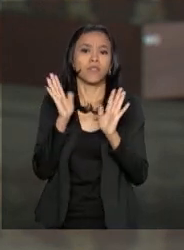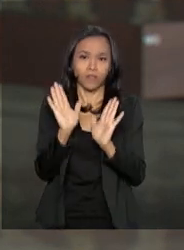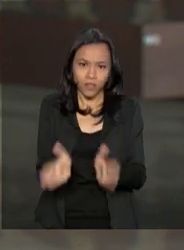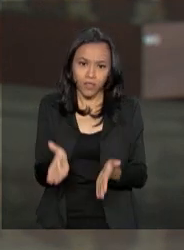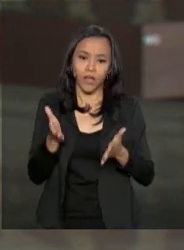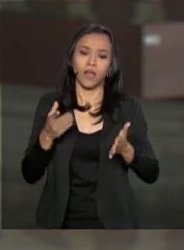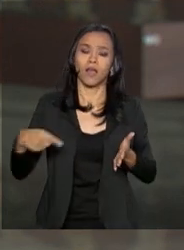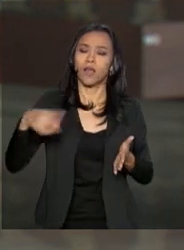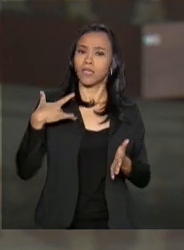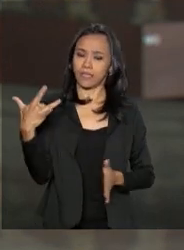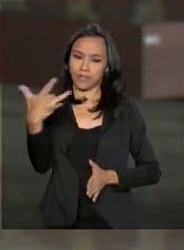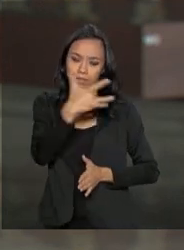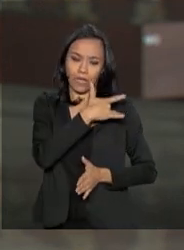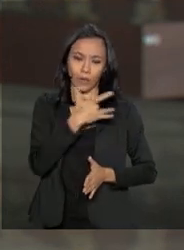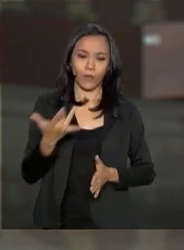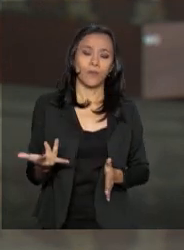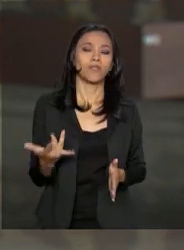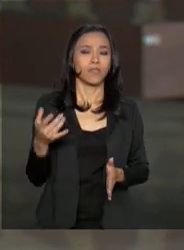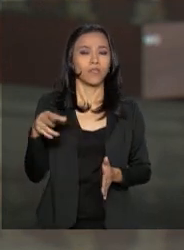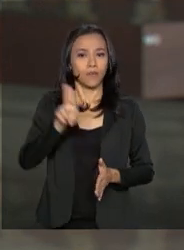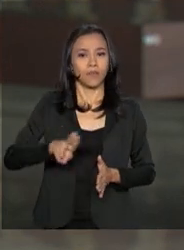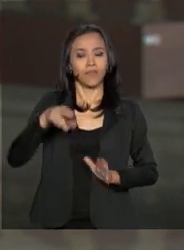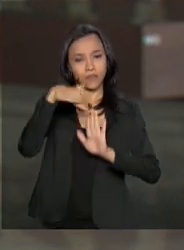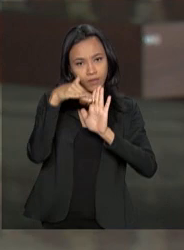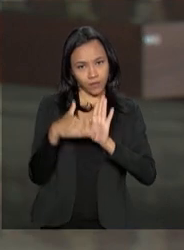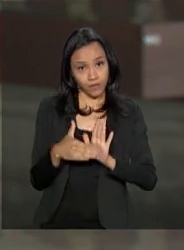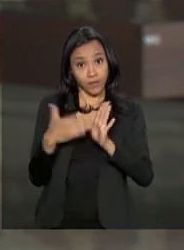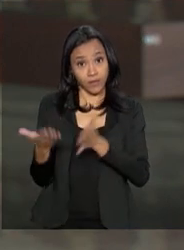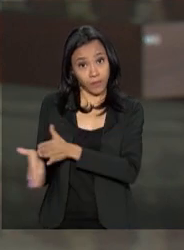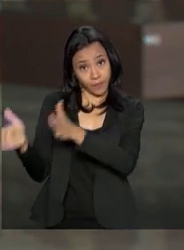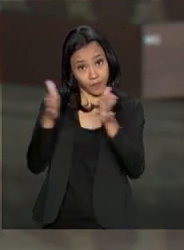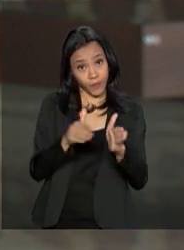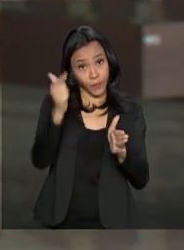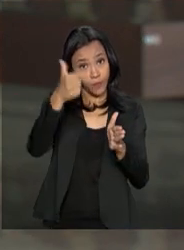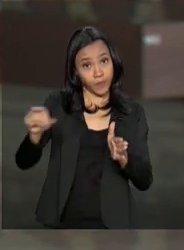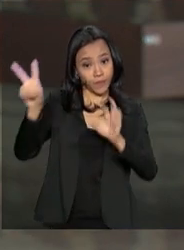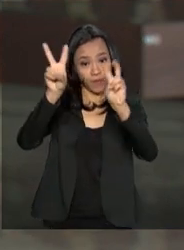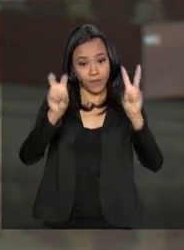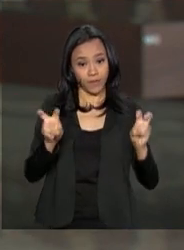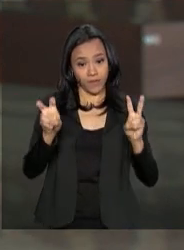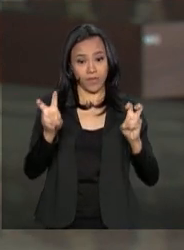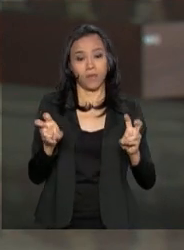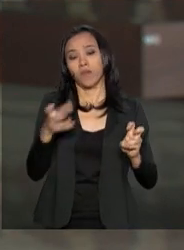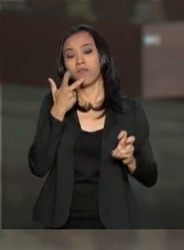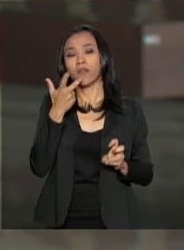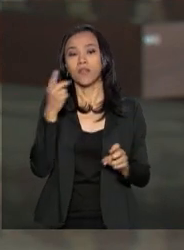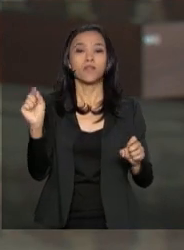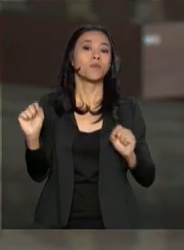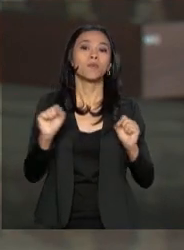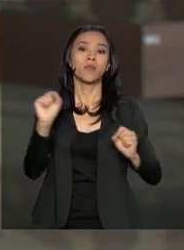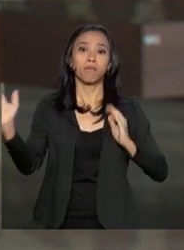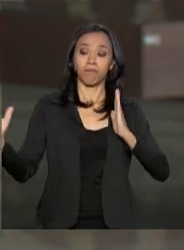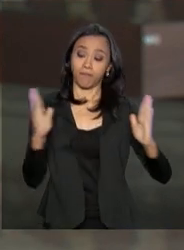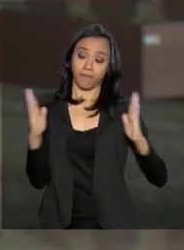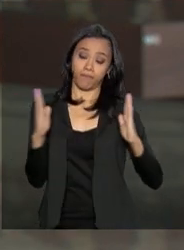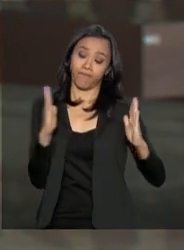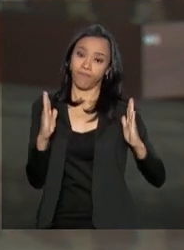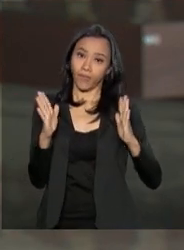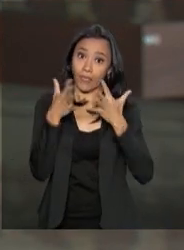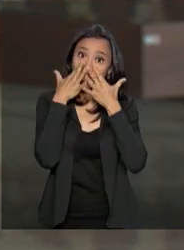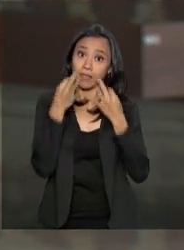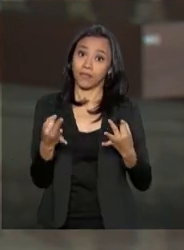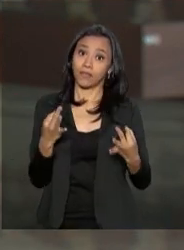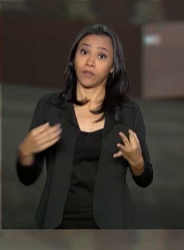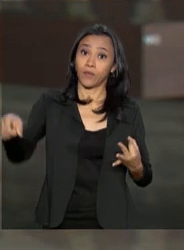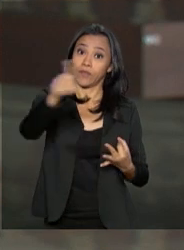médicos a saúde pública através desse programa e onde relata mudando um pouco de assunto mas ainda falando sobre prazos quem também tem que ficar atento ao